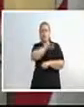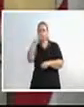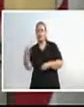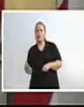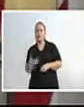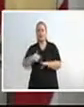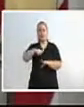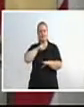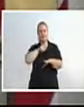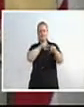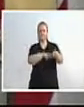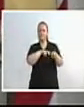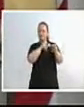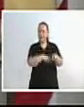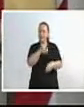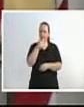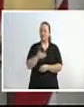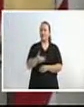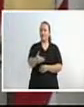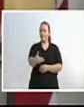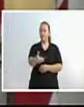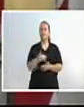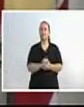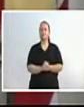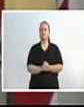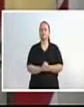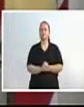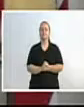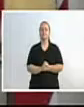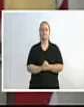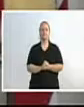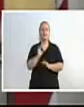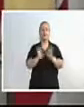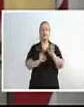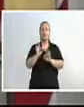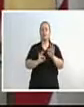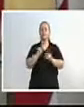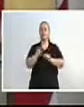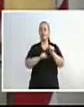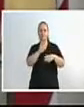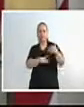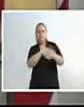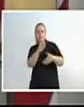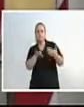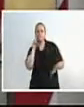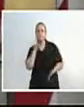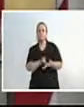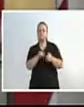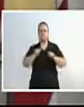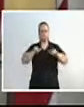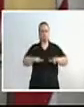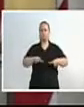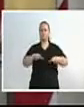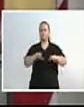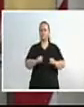rural hoje está apresentando um grande desenvolvimento, a instalação de várias empresas e com certeza